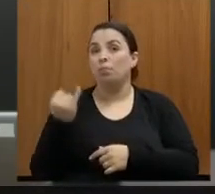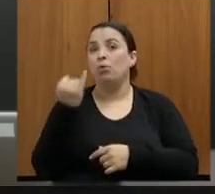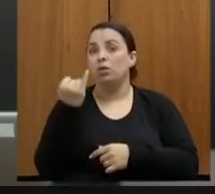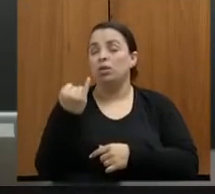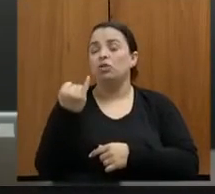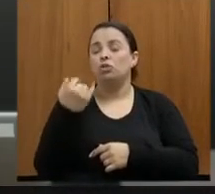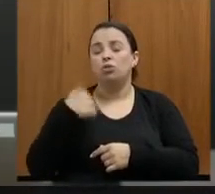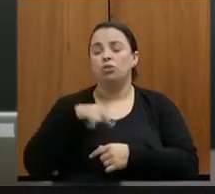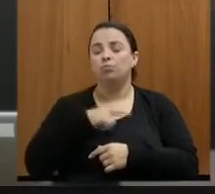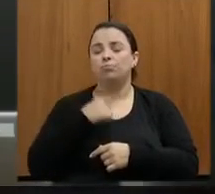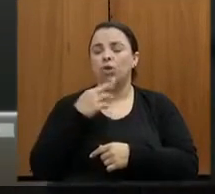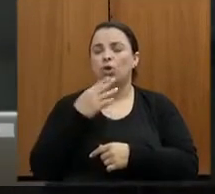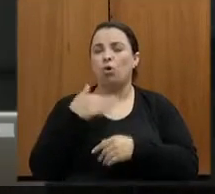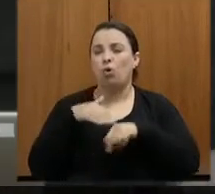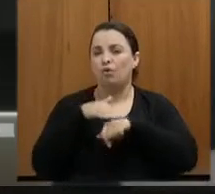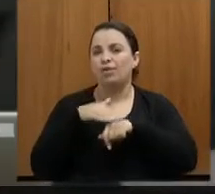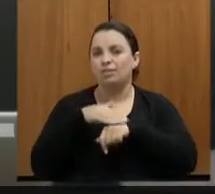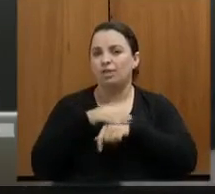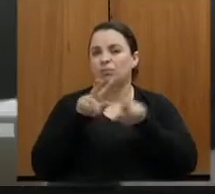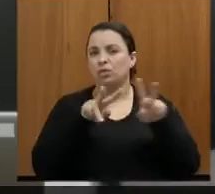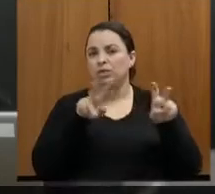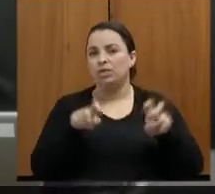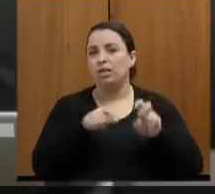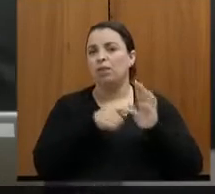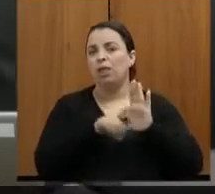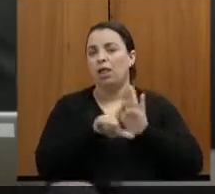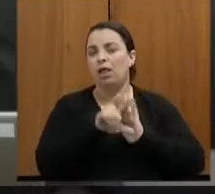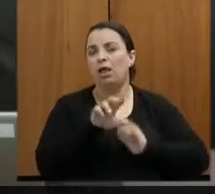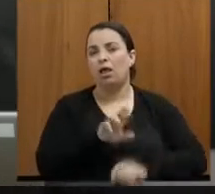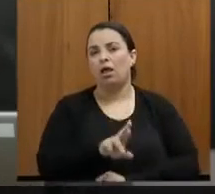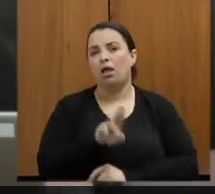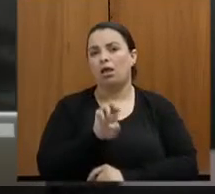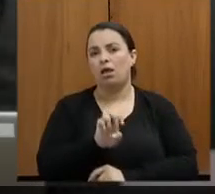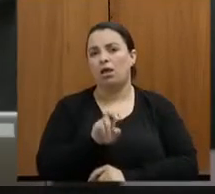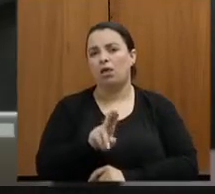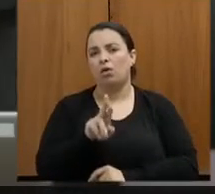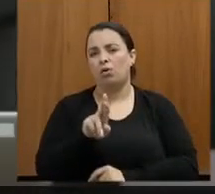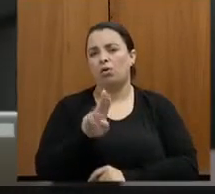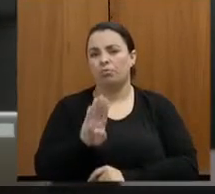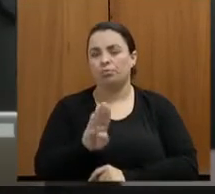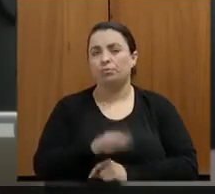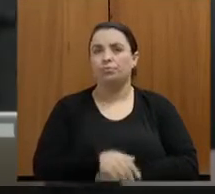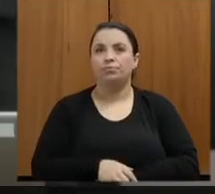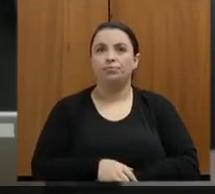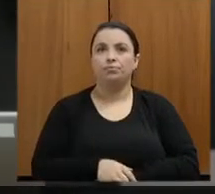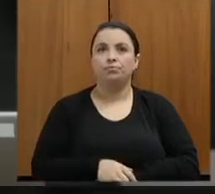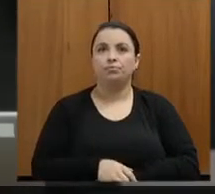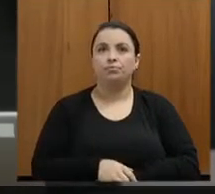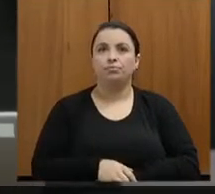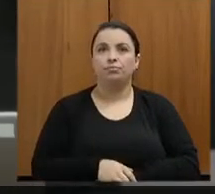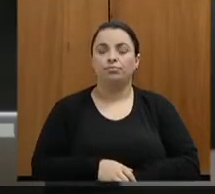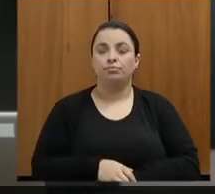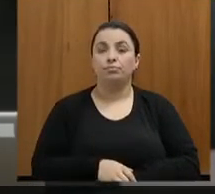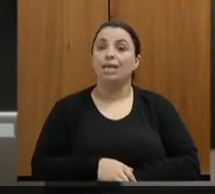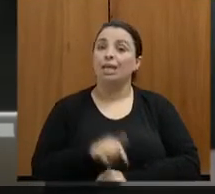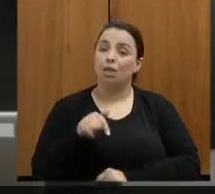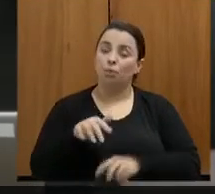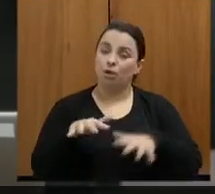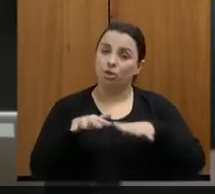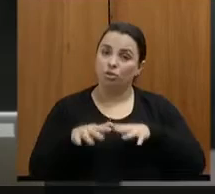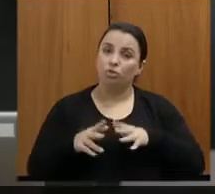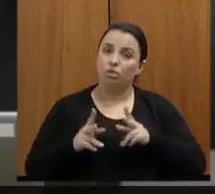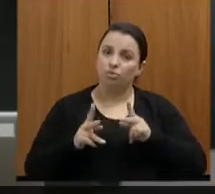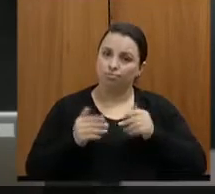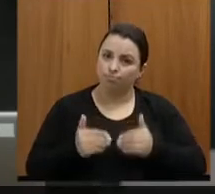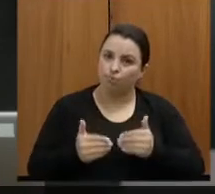tratarmos. Para dar prosseguimento à nossa audiência,